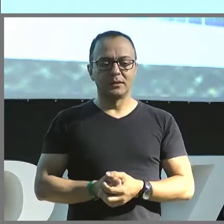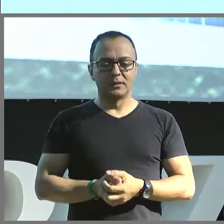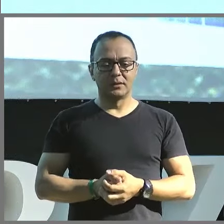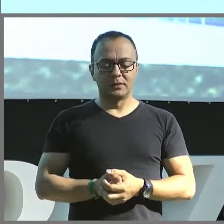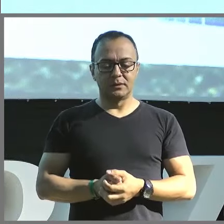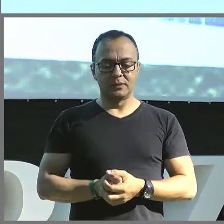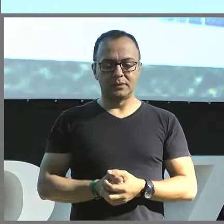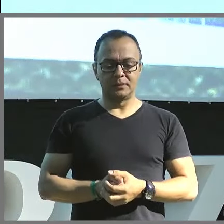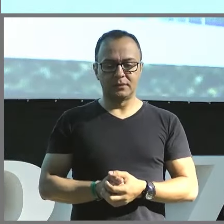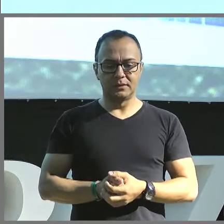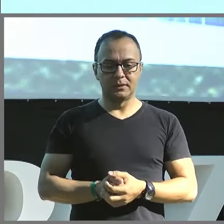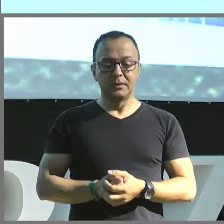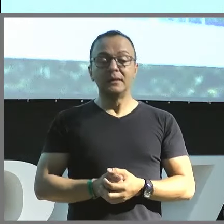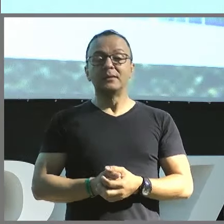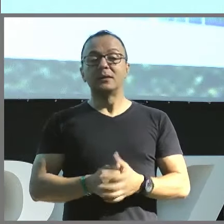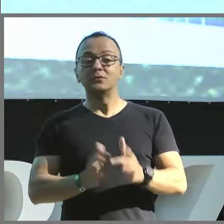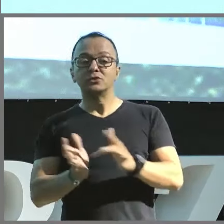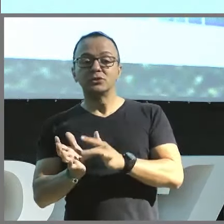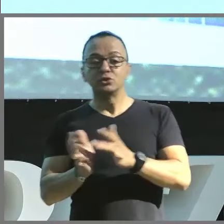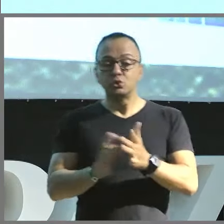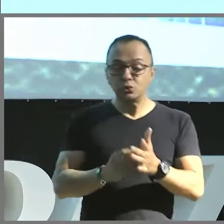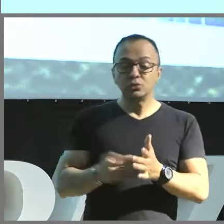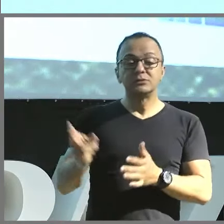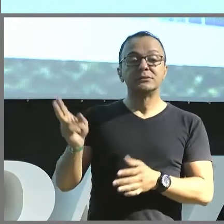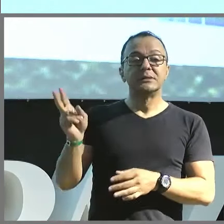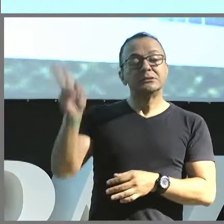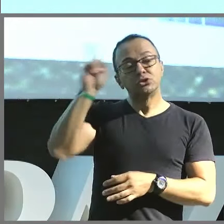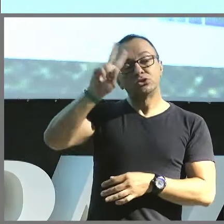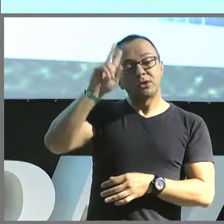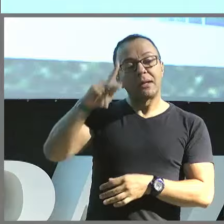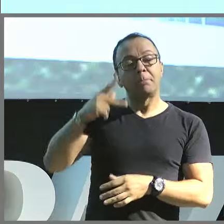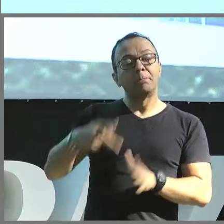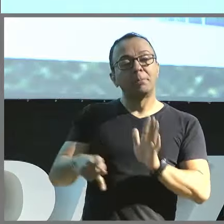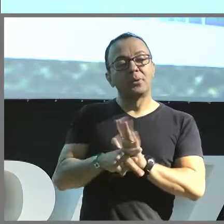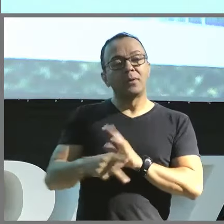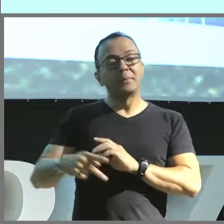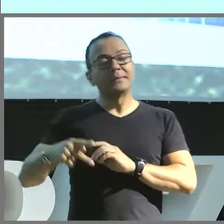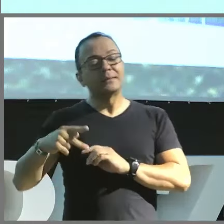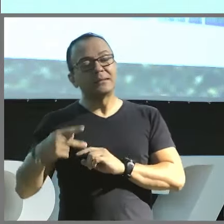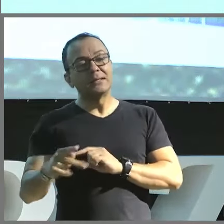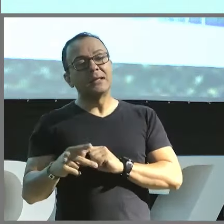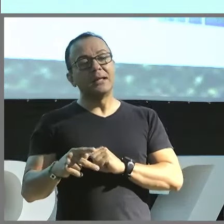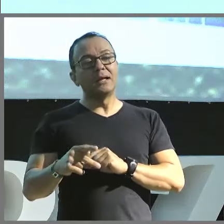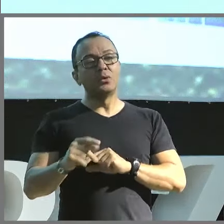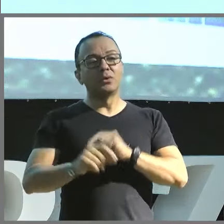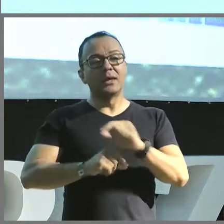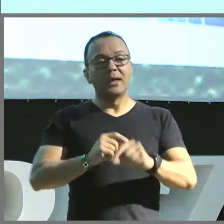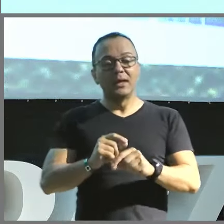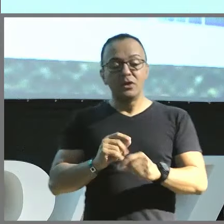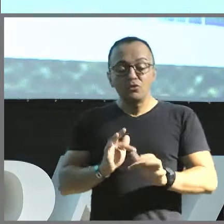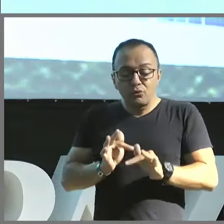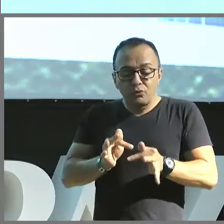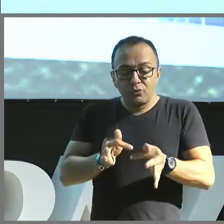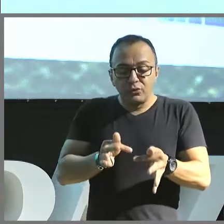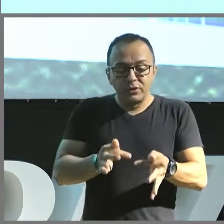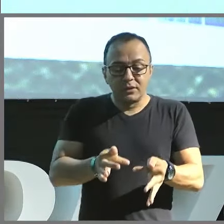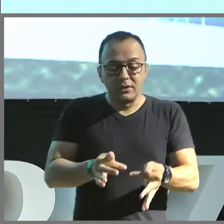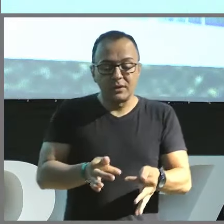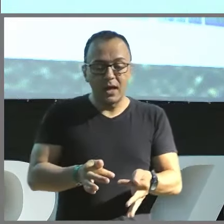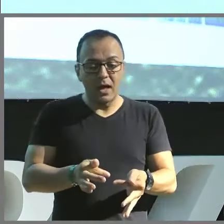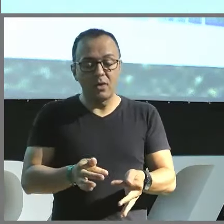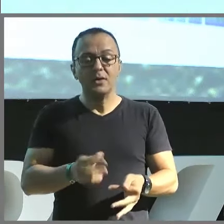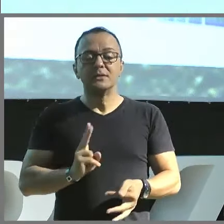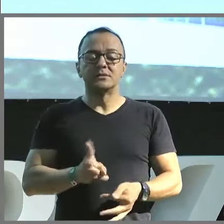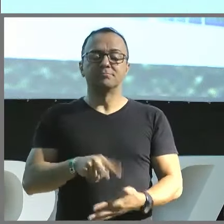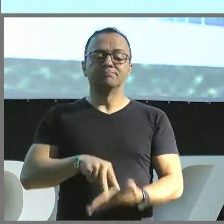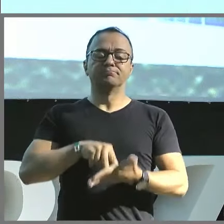história que vai se finalizando, ele cai erecto, porque cruz do grego, curiosamente também no inglês,